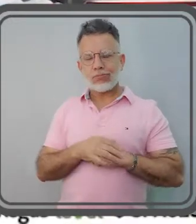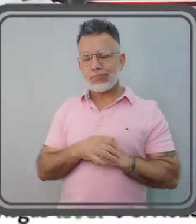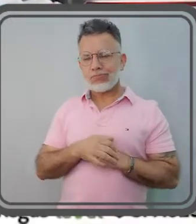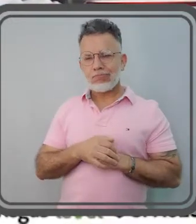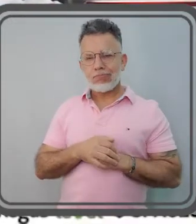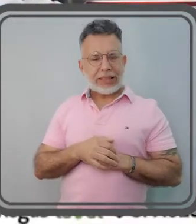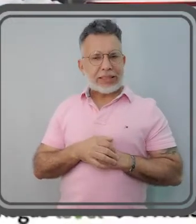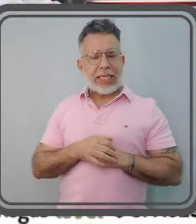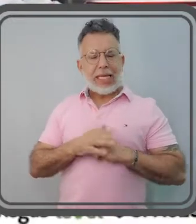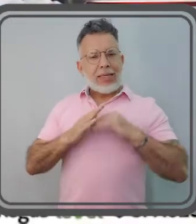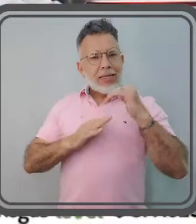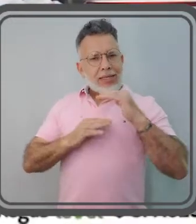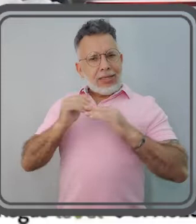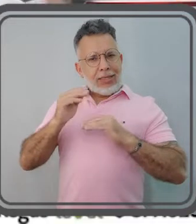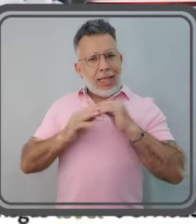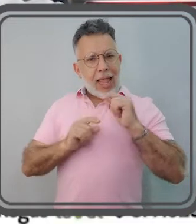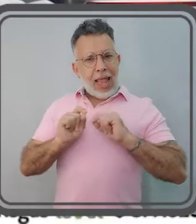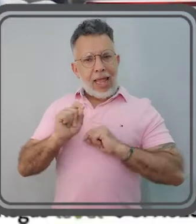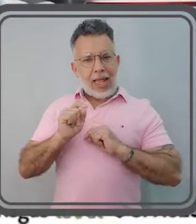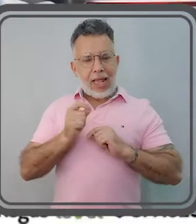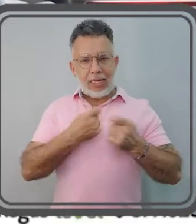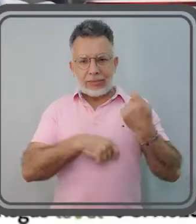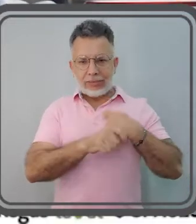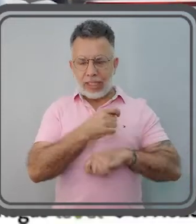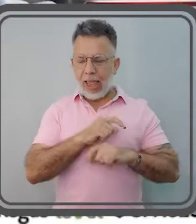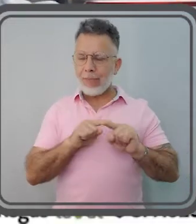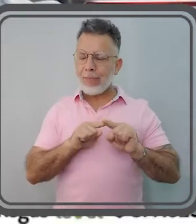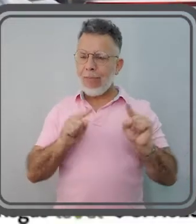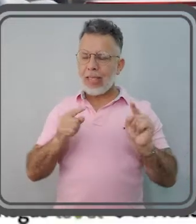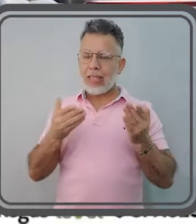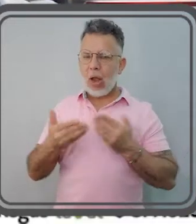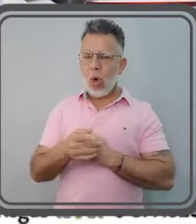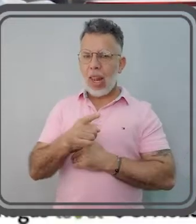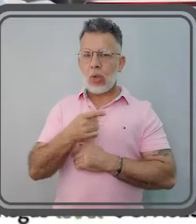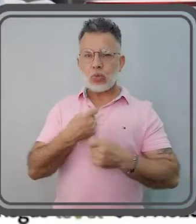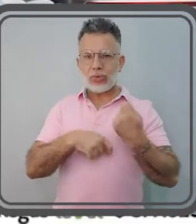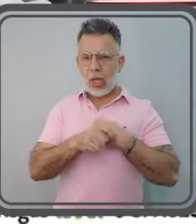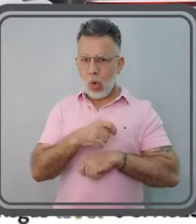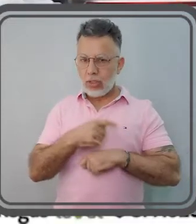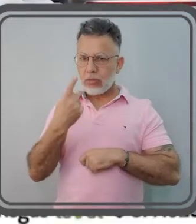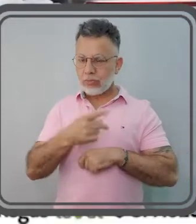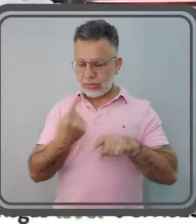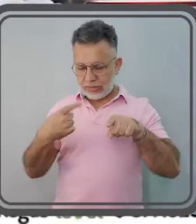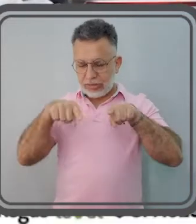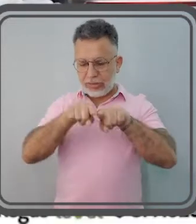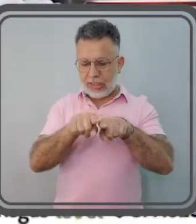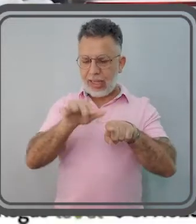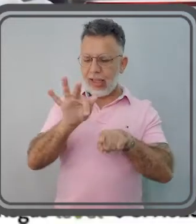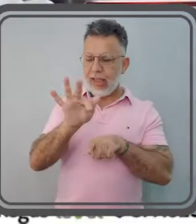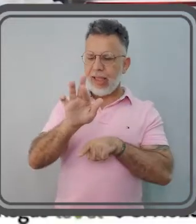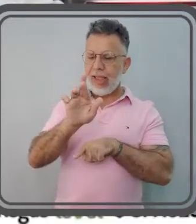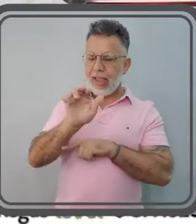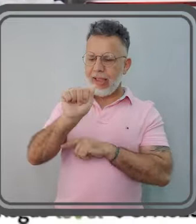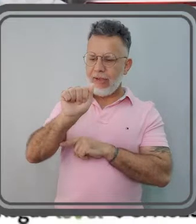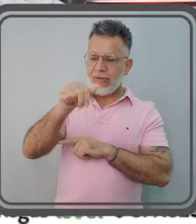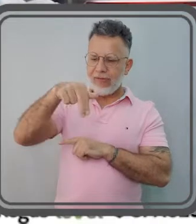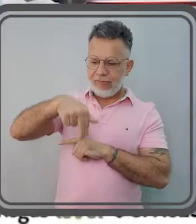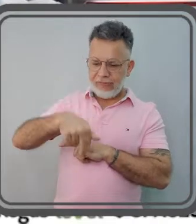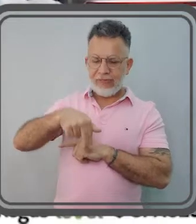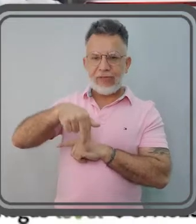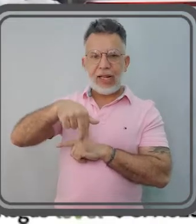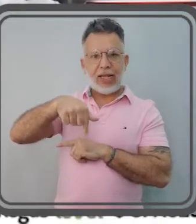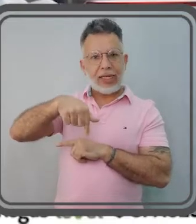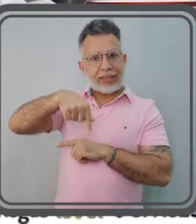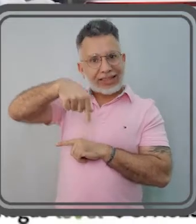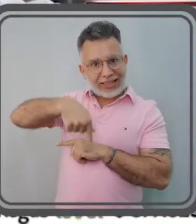O negócio franqueadora, ele é diferente do negócio, né, Splash Bebidas Urbanas. E